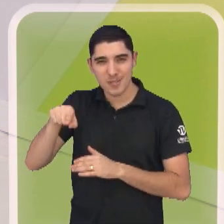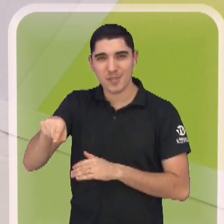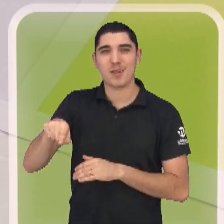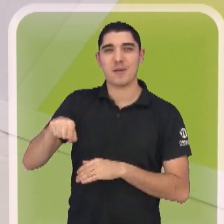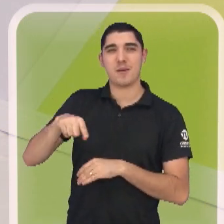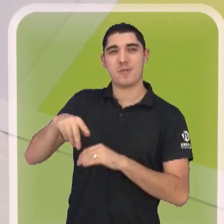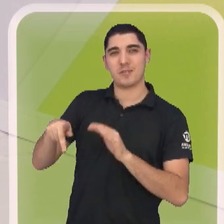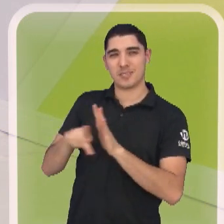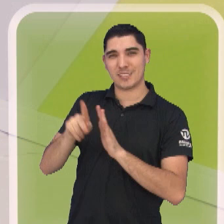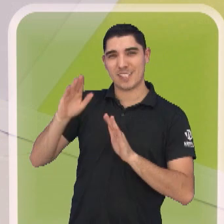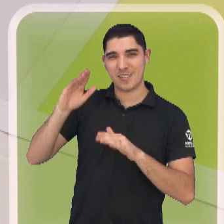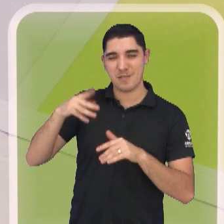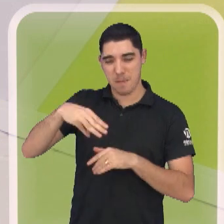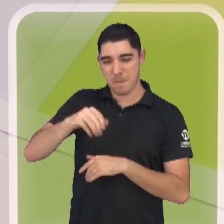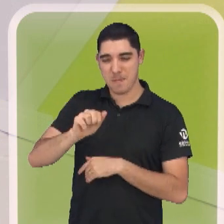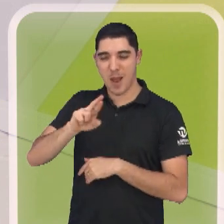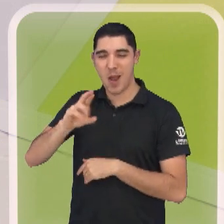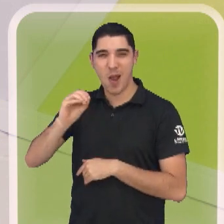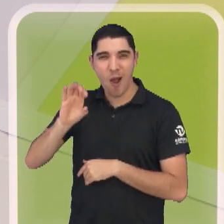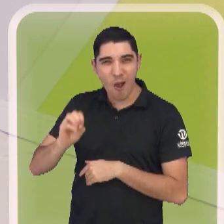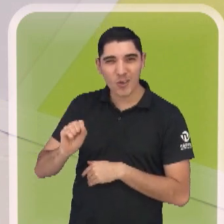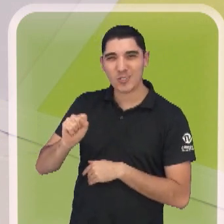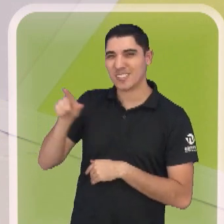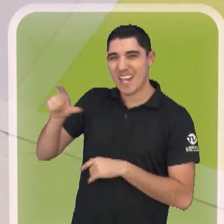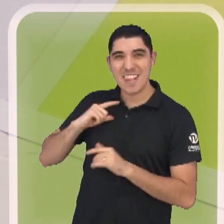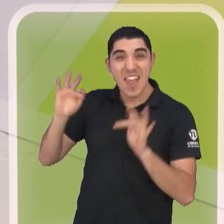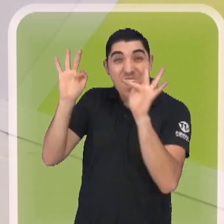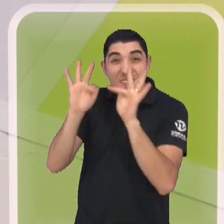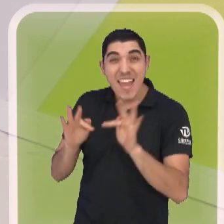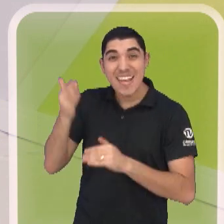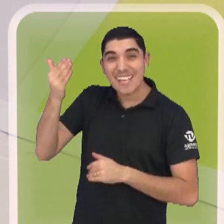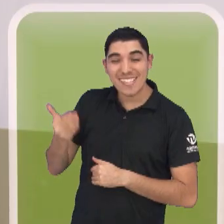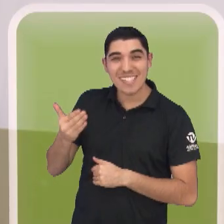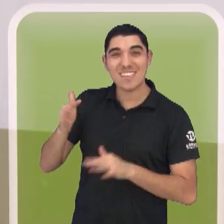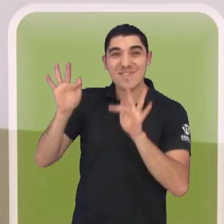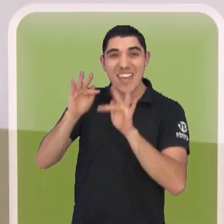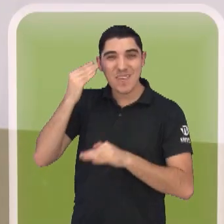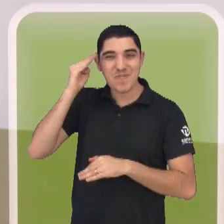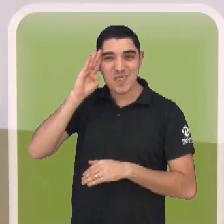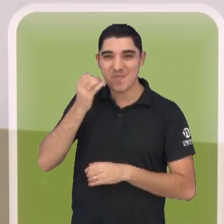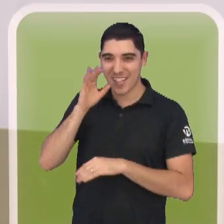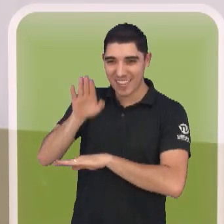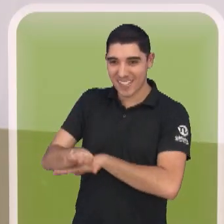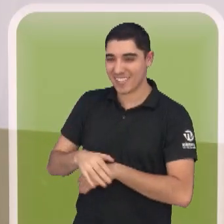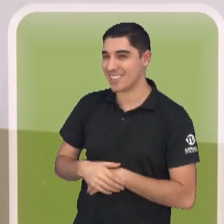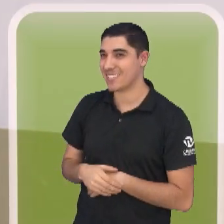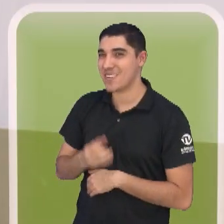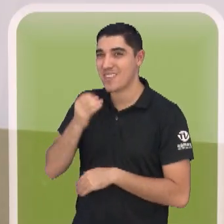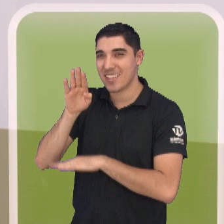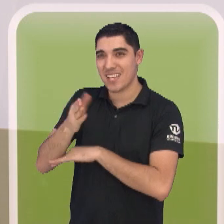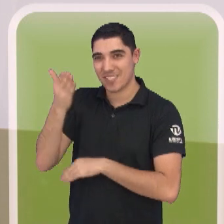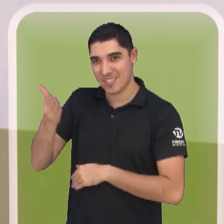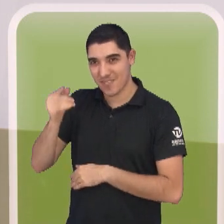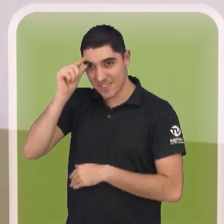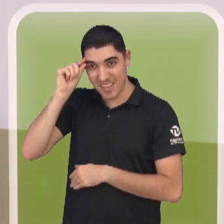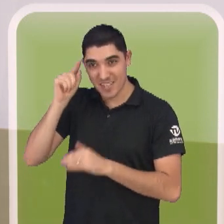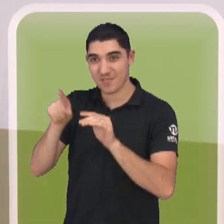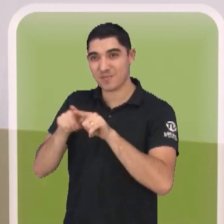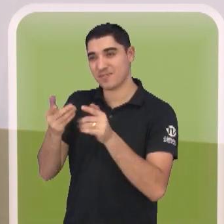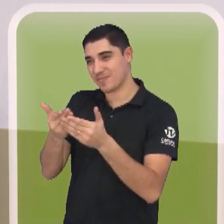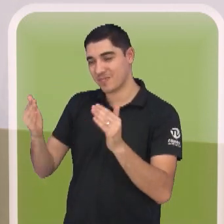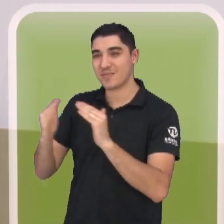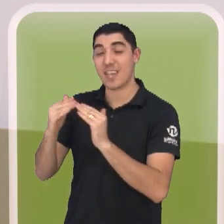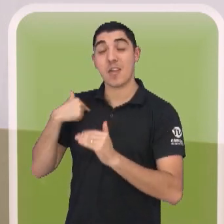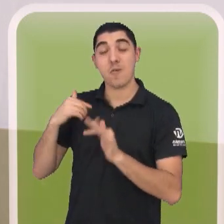Marrocos classificou o Bruno tá feliz da vida diz aí Brunão Boa tarde Boa tarde Vieira Boa tarde a vocês de casa estou feliz